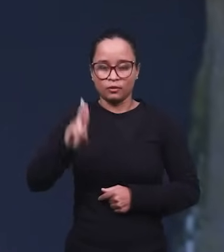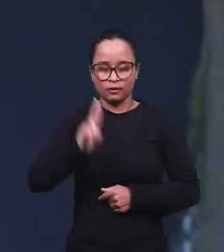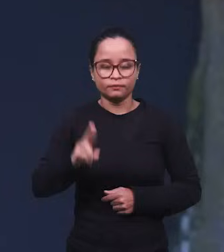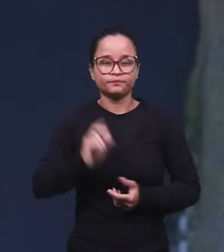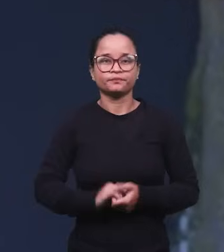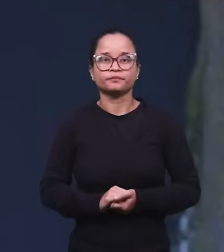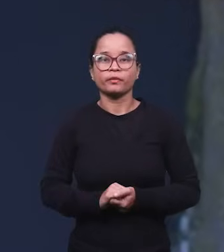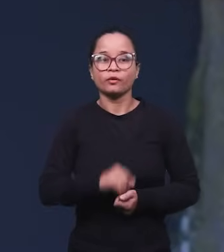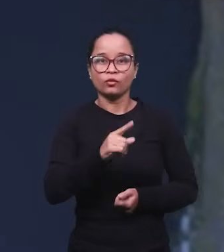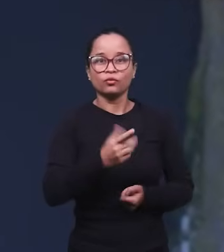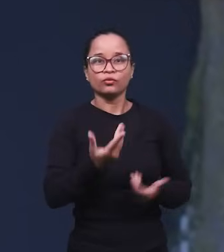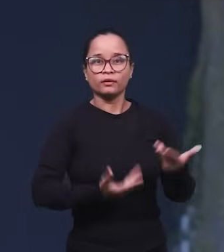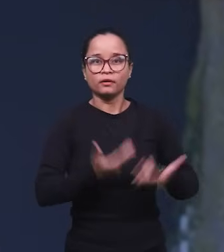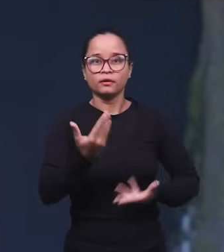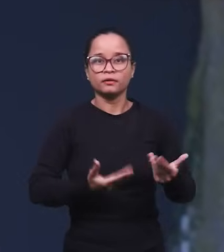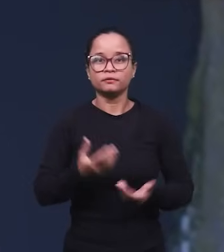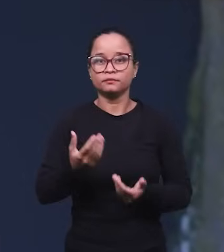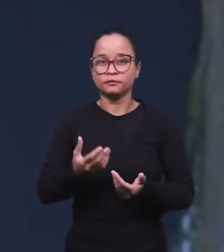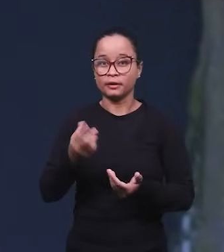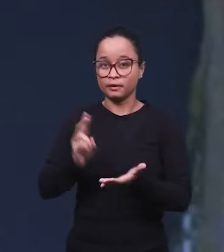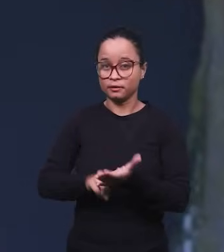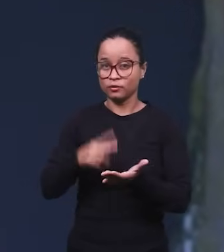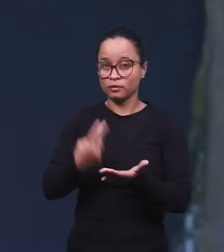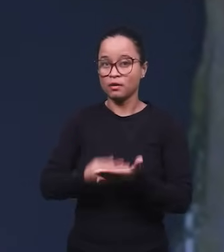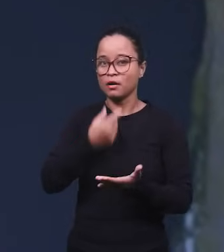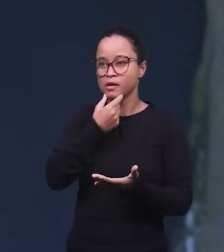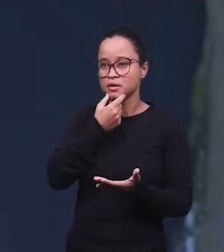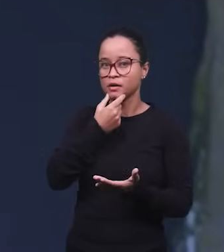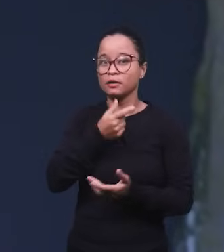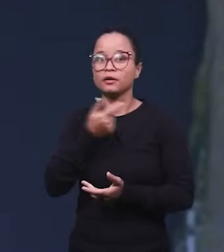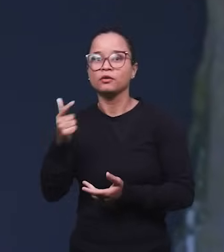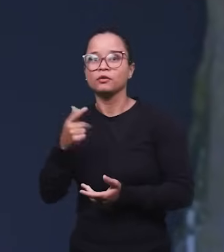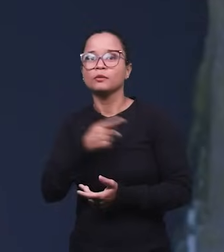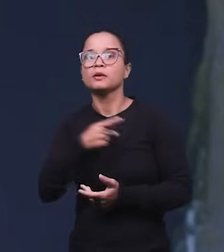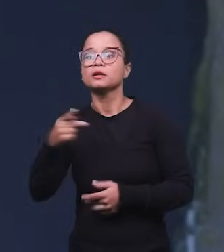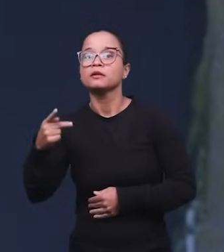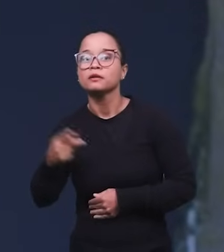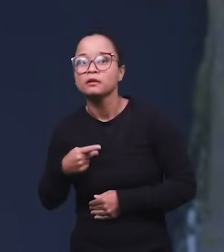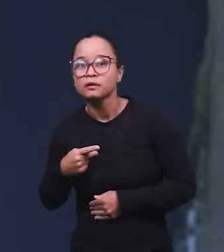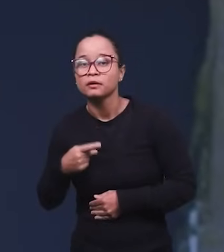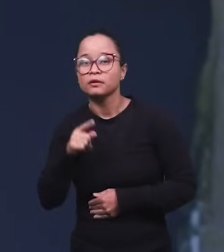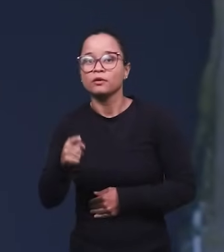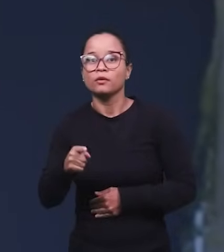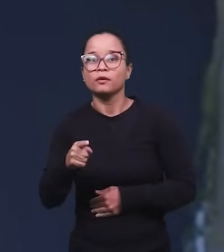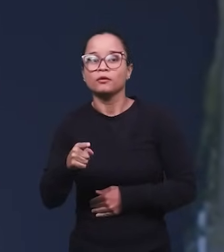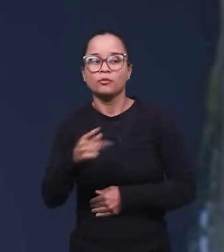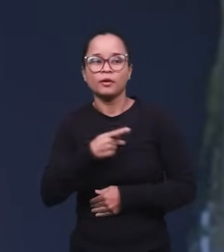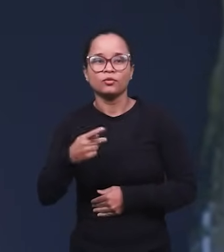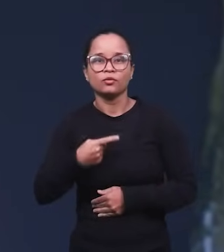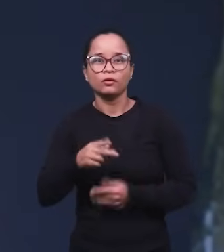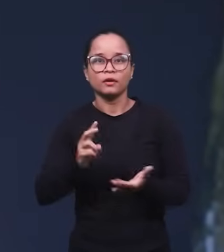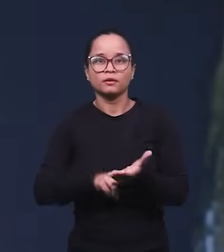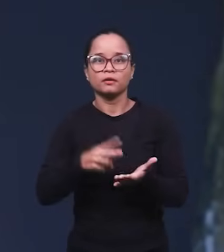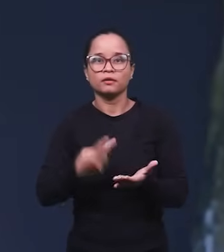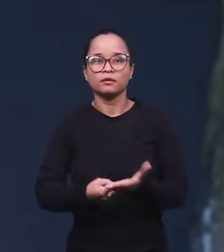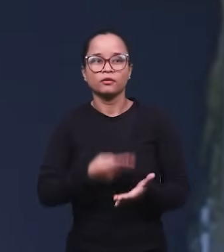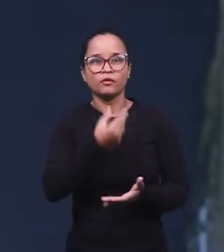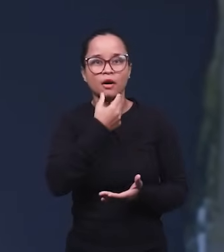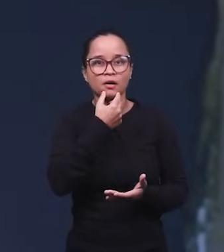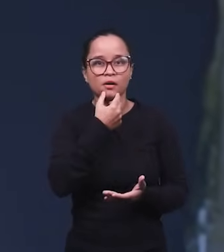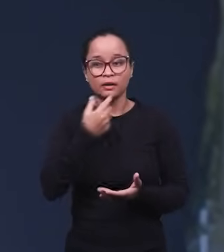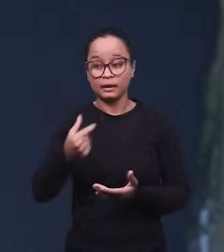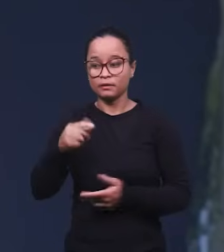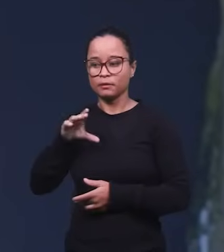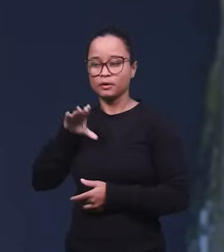usar o irmão, né, para traduzir para o inglês, e usar um pastor para traduzir do inglês para o português. E aquilo ficava um